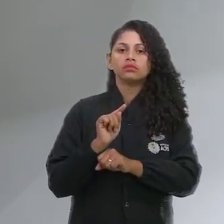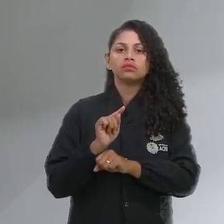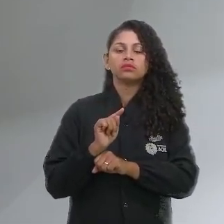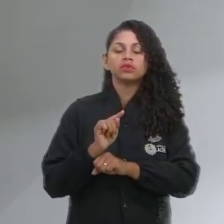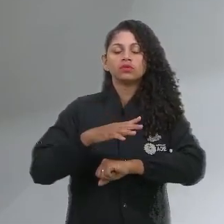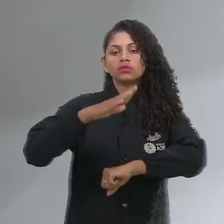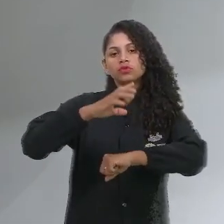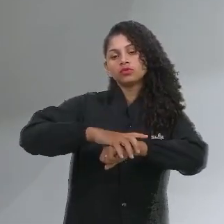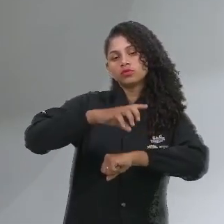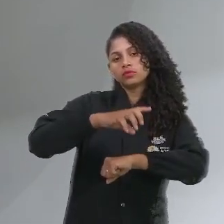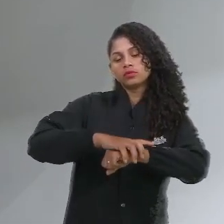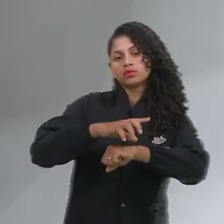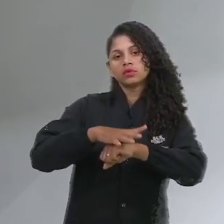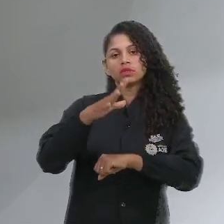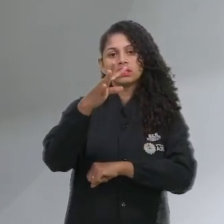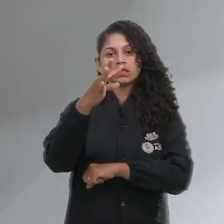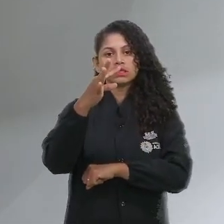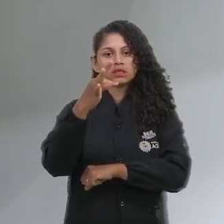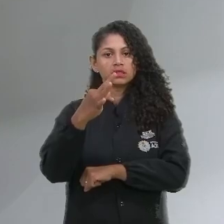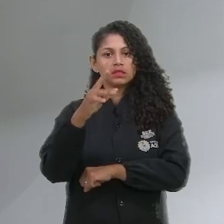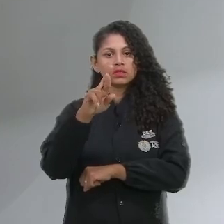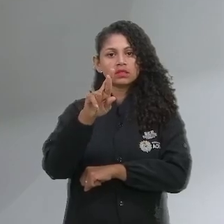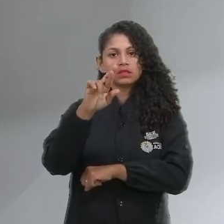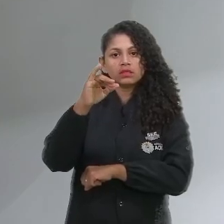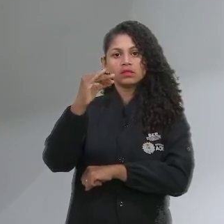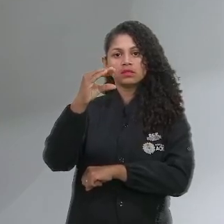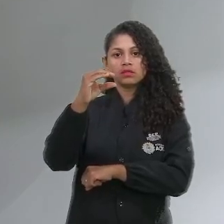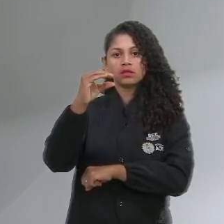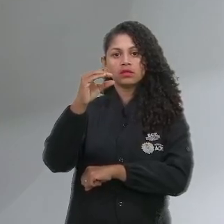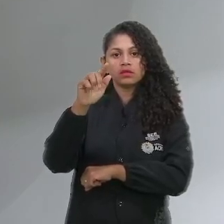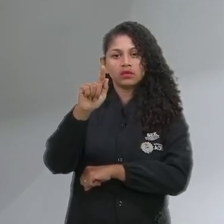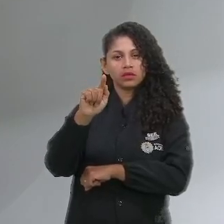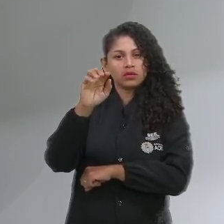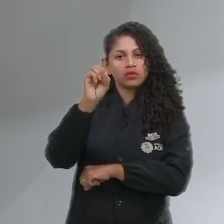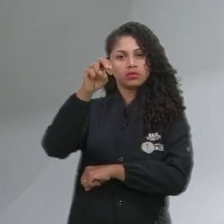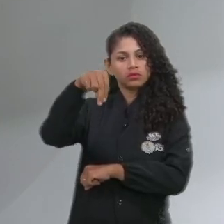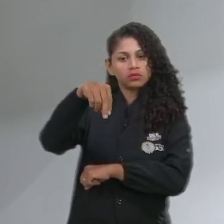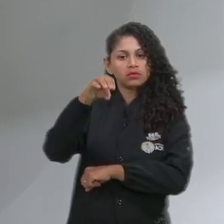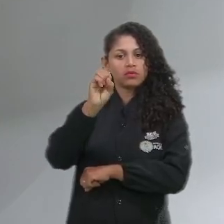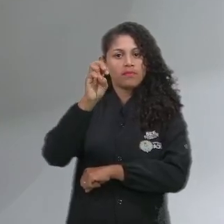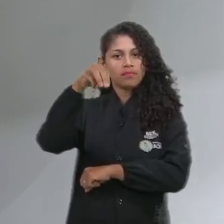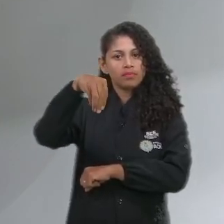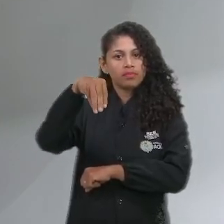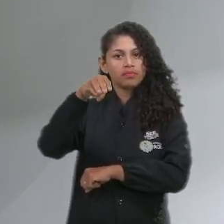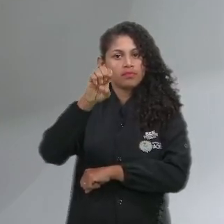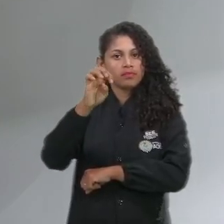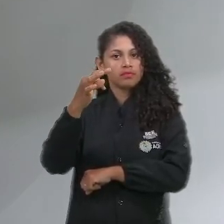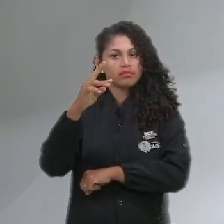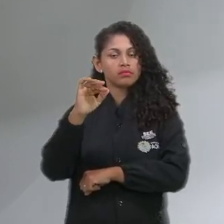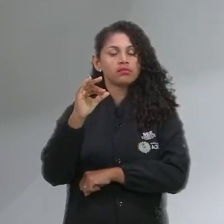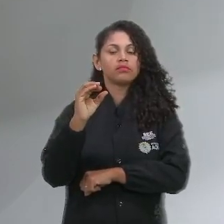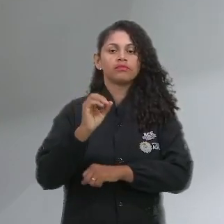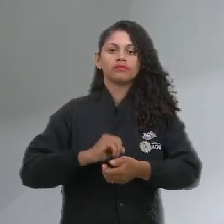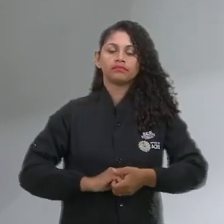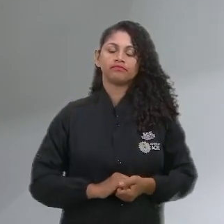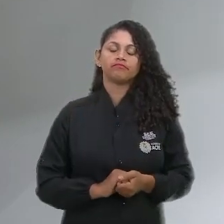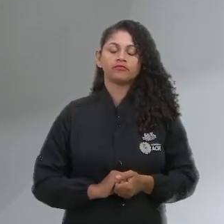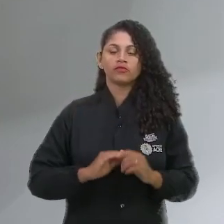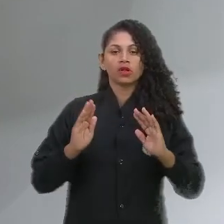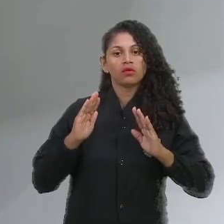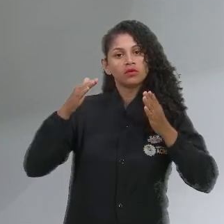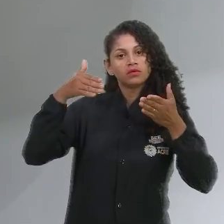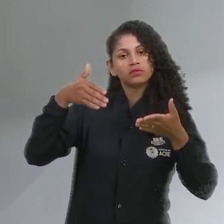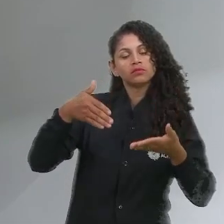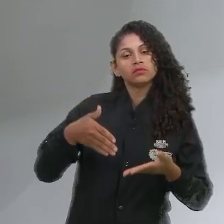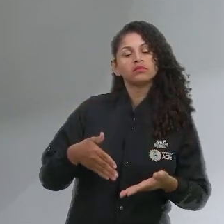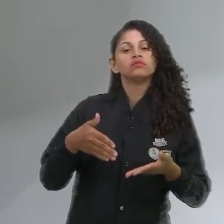funções trigonométricas, as funções seno, cosseno e tangente. Então, o objetivo central é nós chegarmos